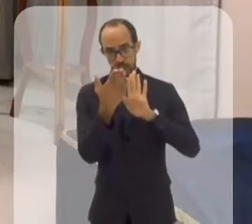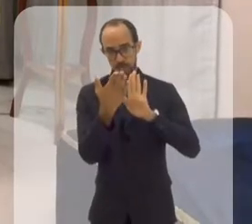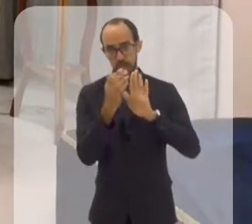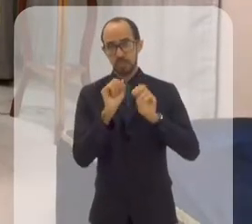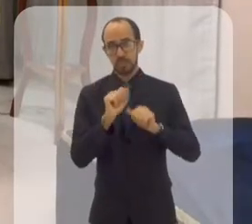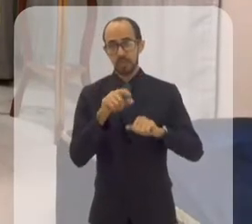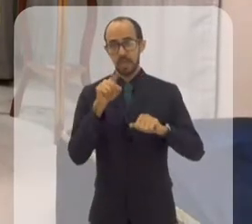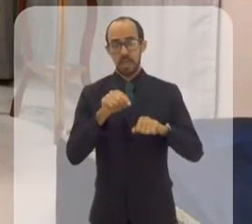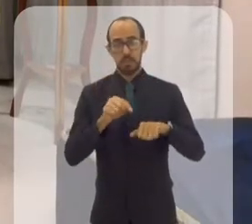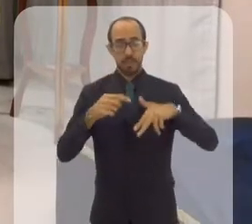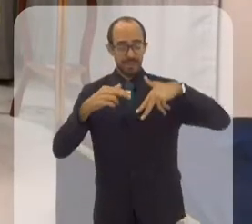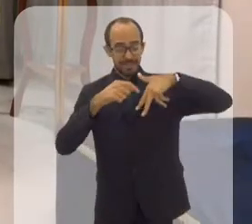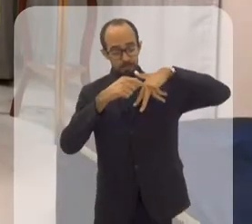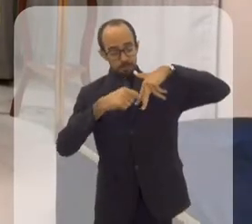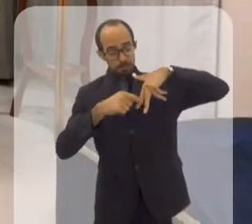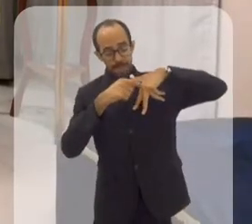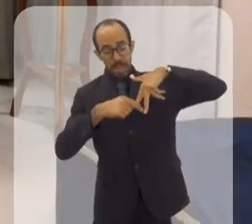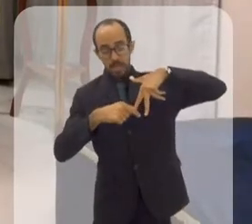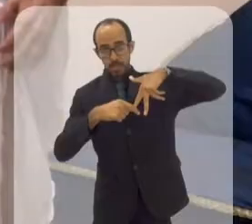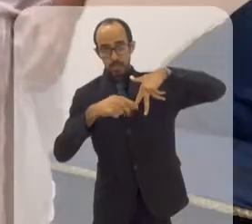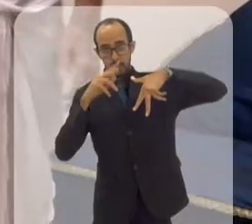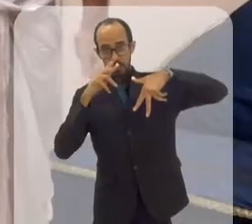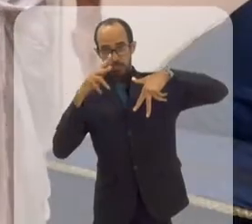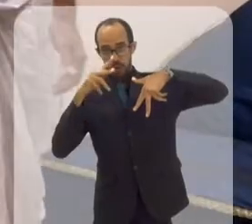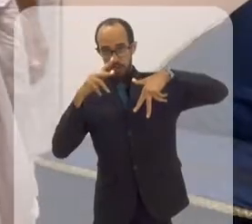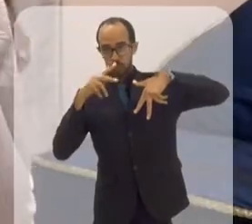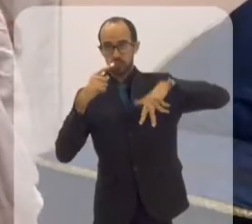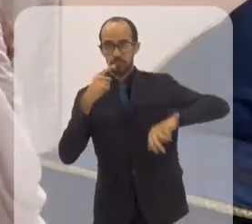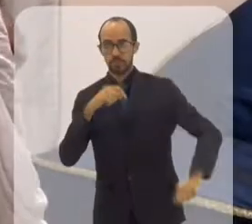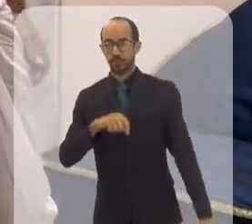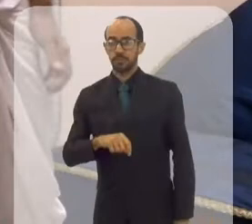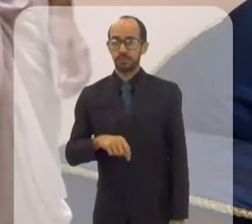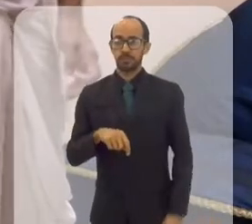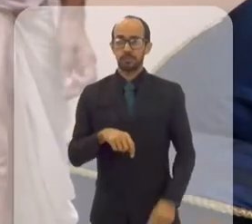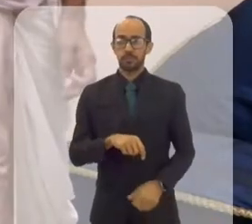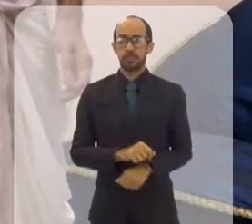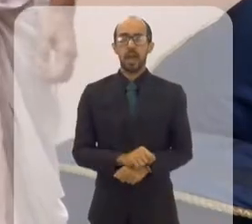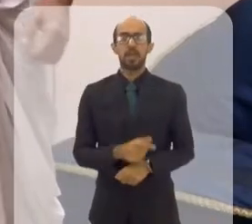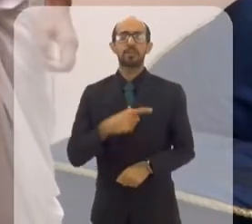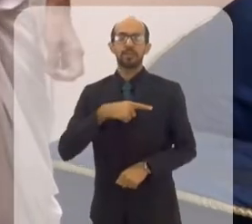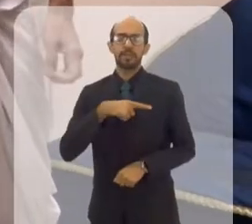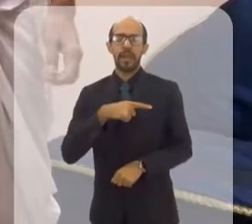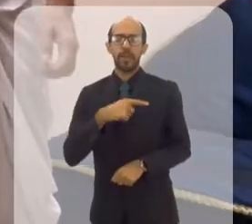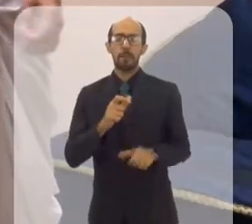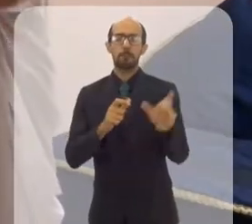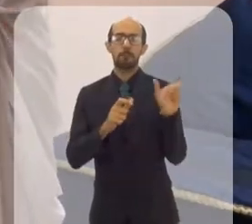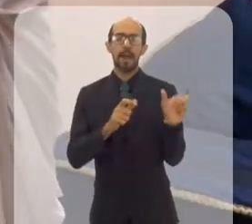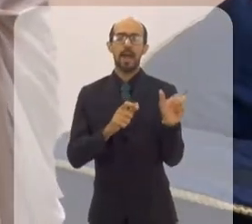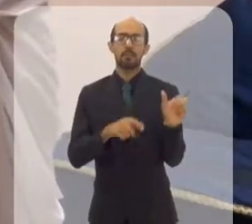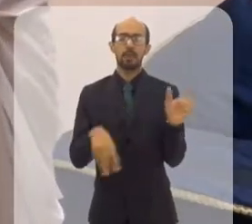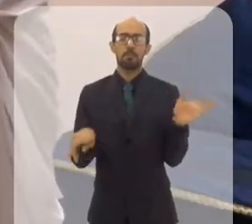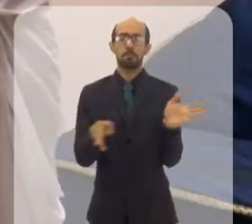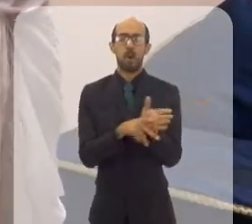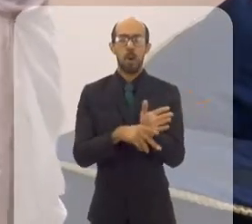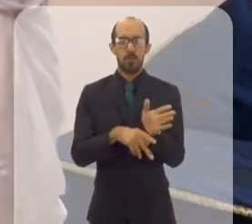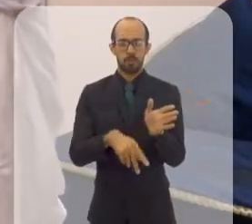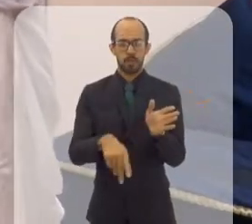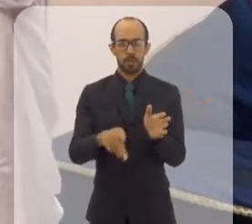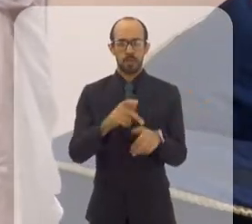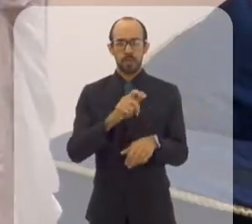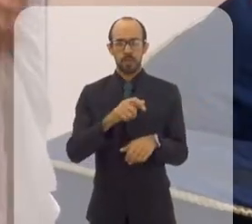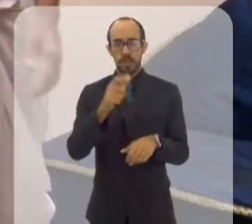vai fortalecer mais as pernas, tá? Então se chama Virabhadrasana, a postura do